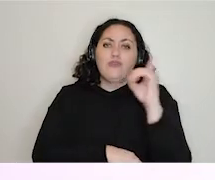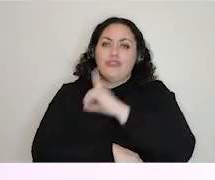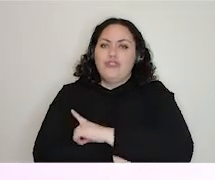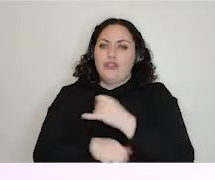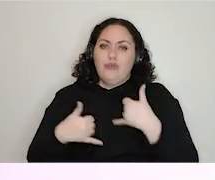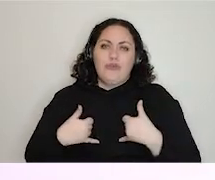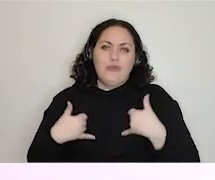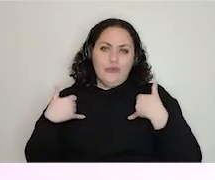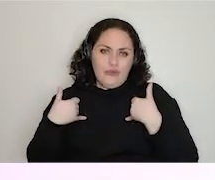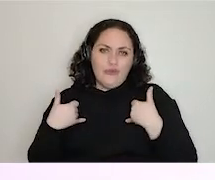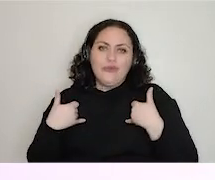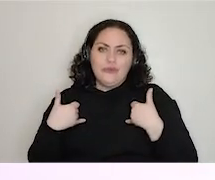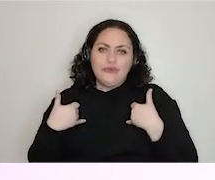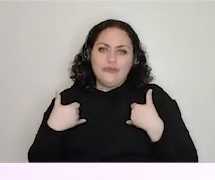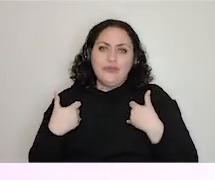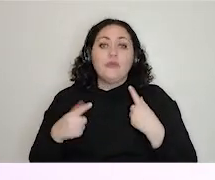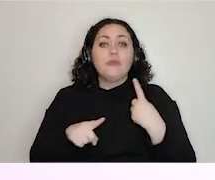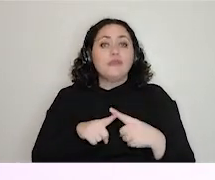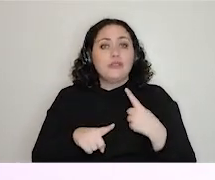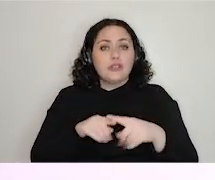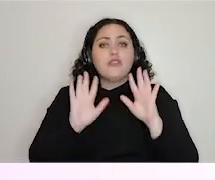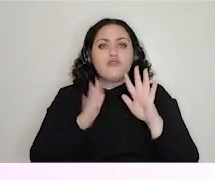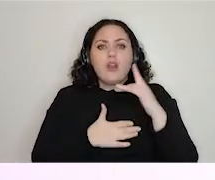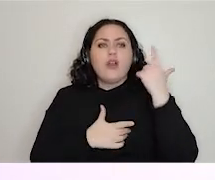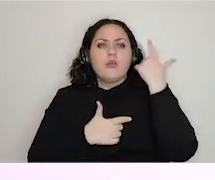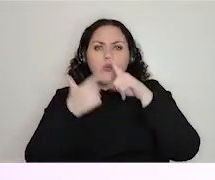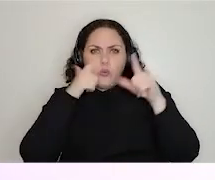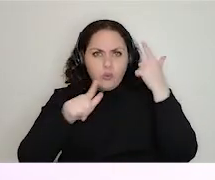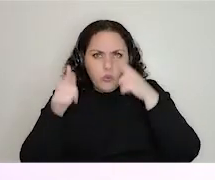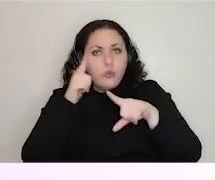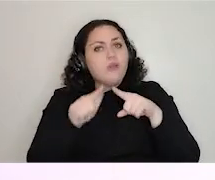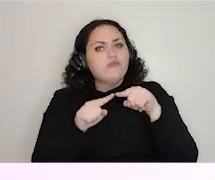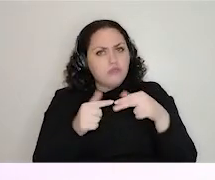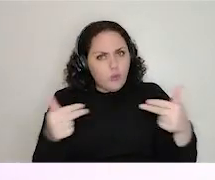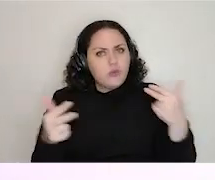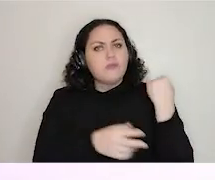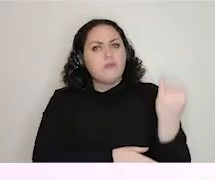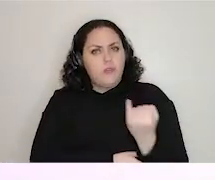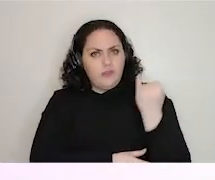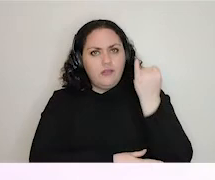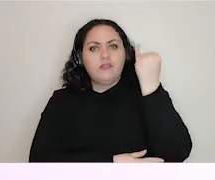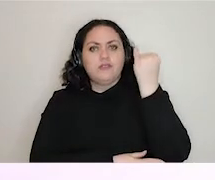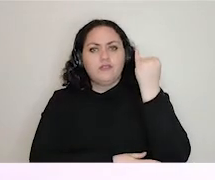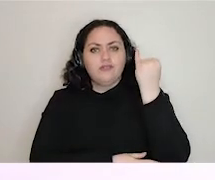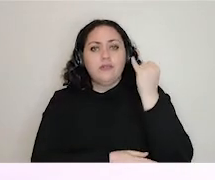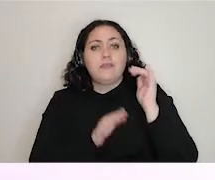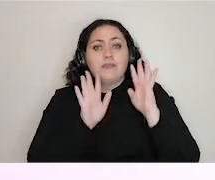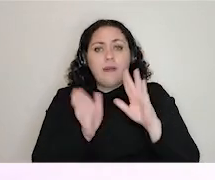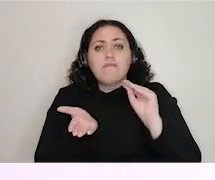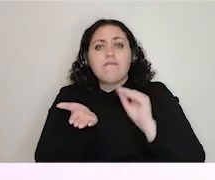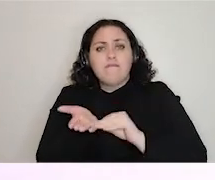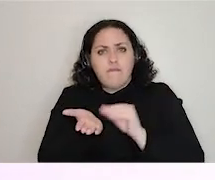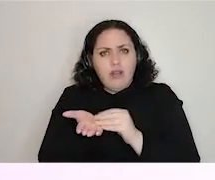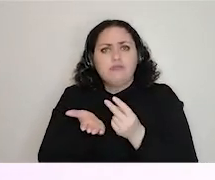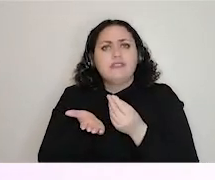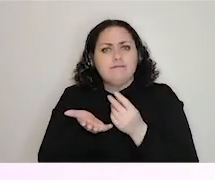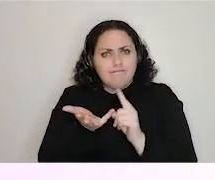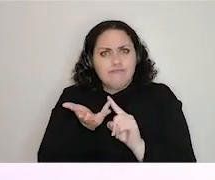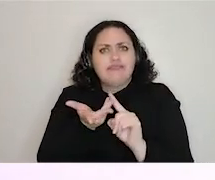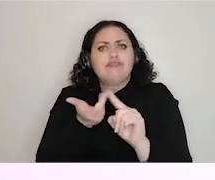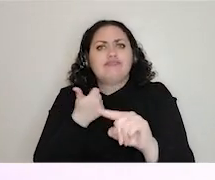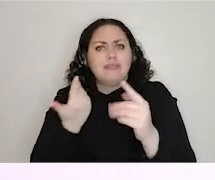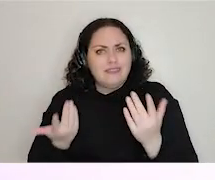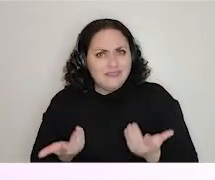porque, embora a gente tenha conquistado, que são coisas muito importantes, ainda falta bastante,